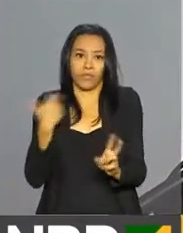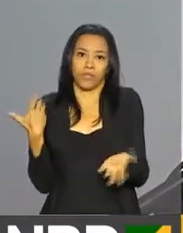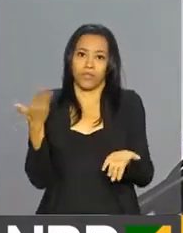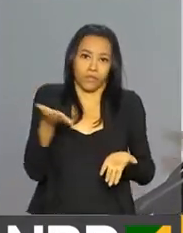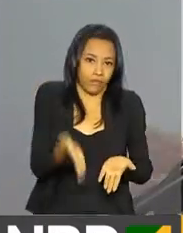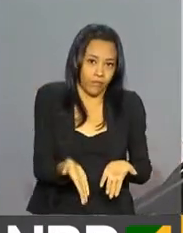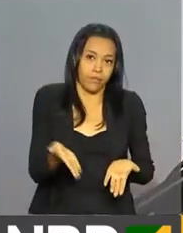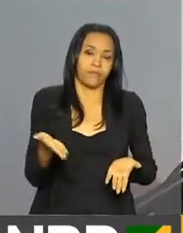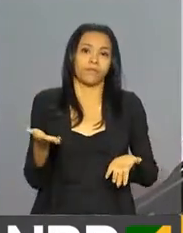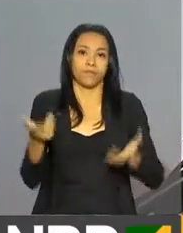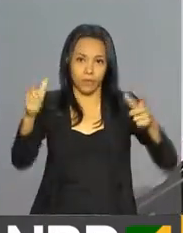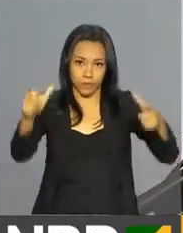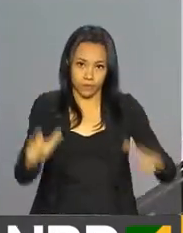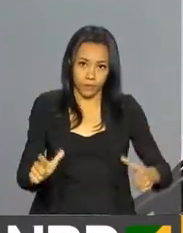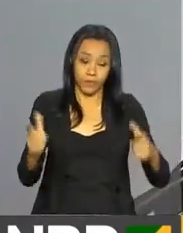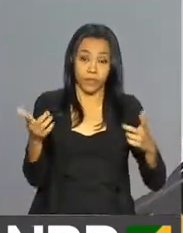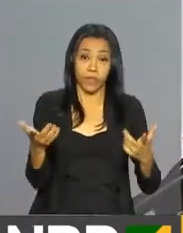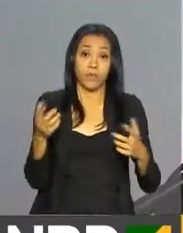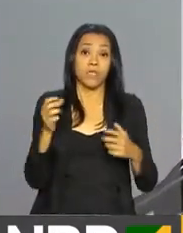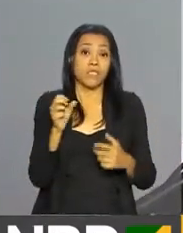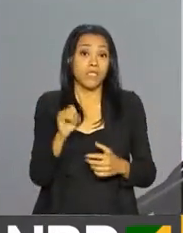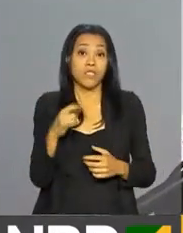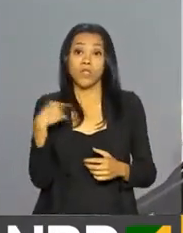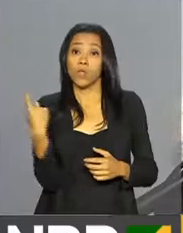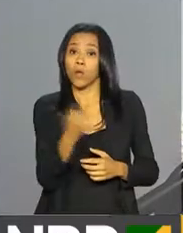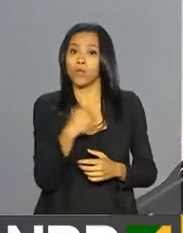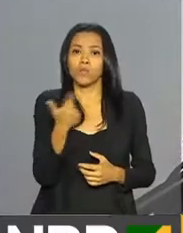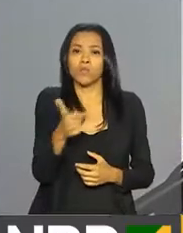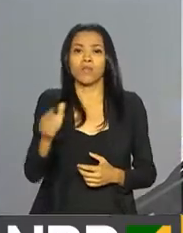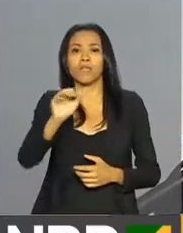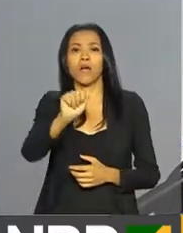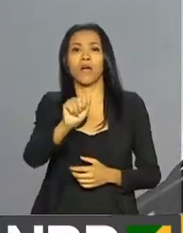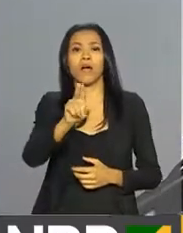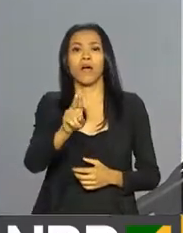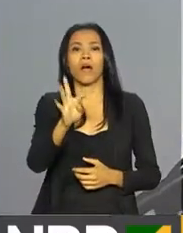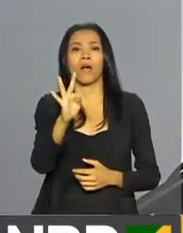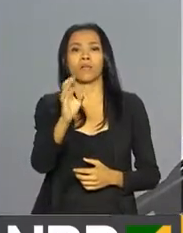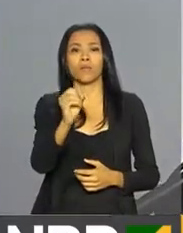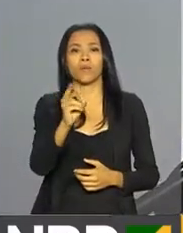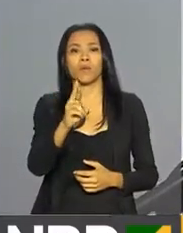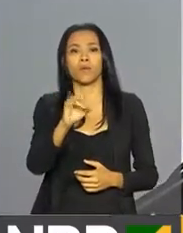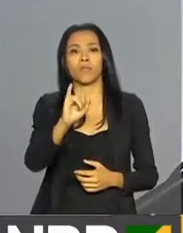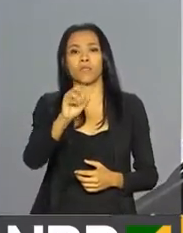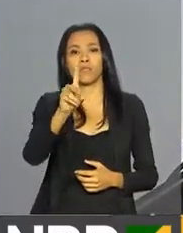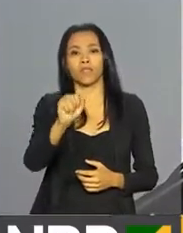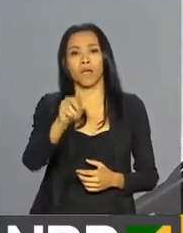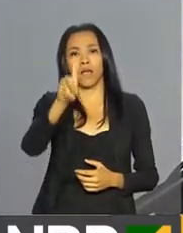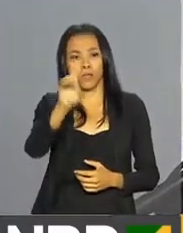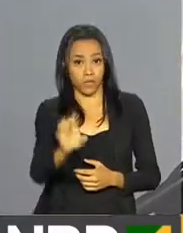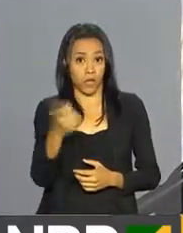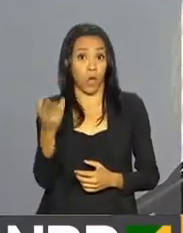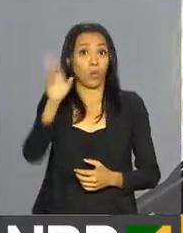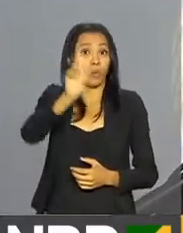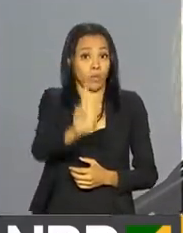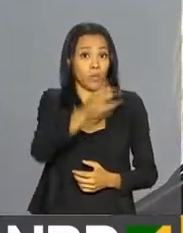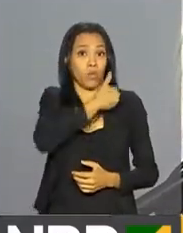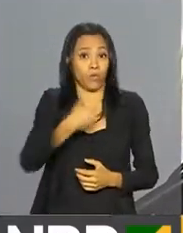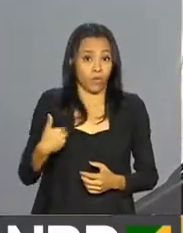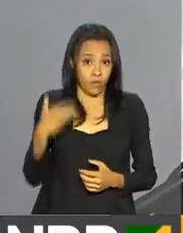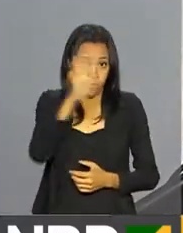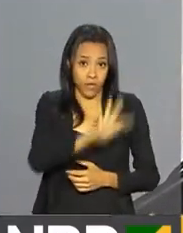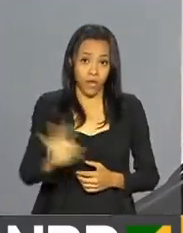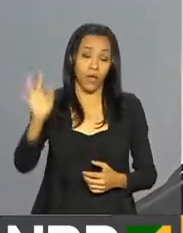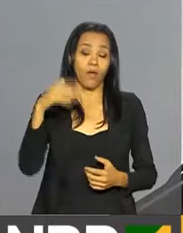evidentemente se nós não tivéssemos autoridade lá no governo federal não teríamos feito o que fizemos pelo brasil